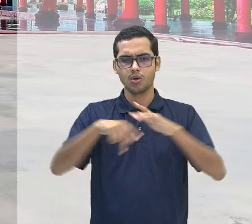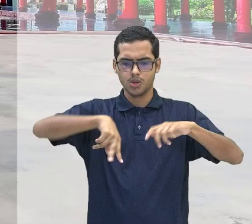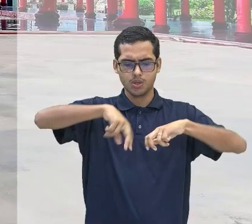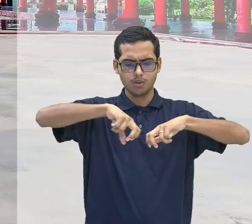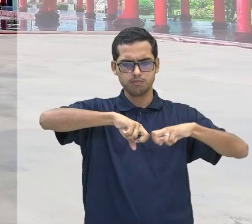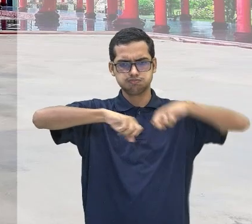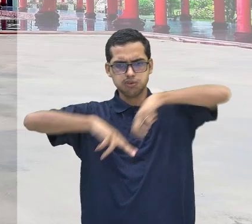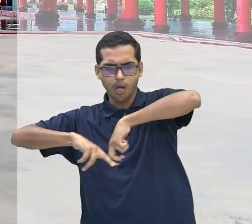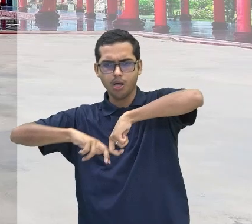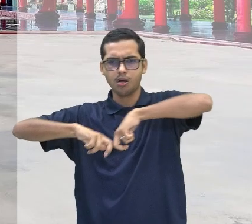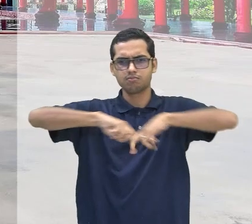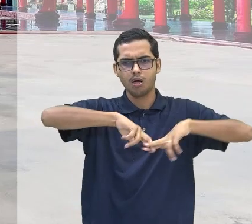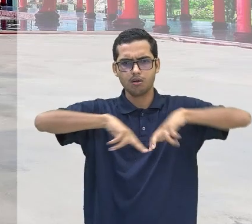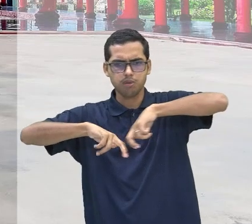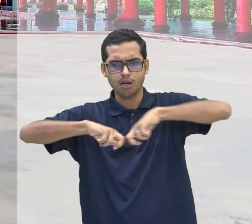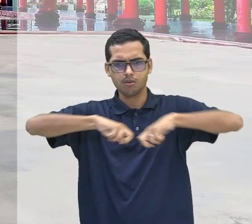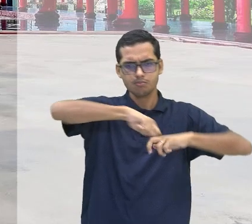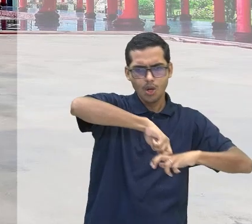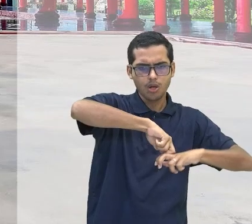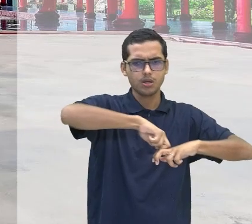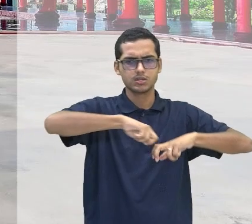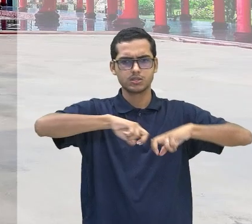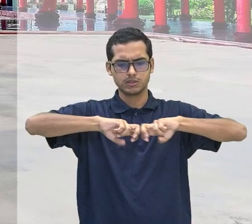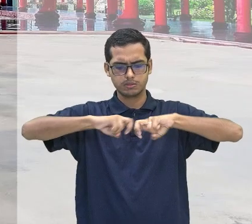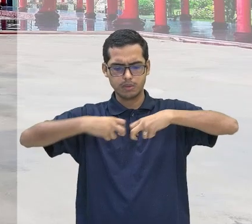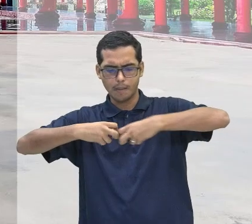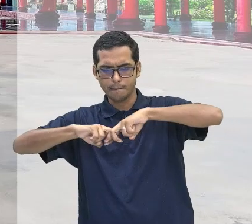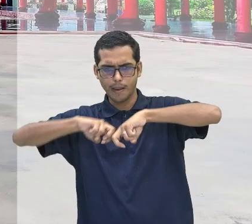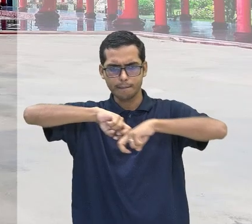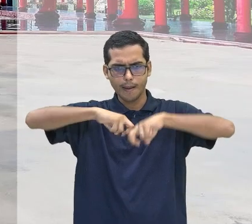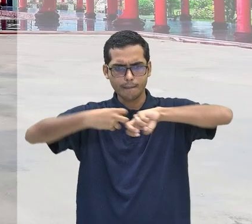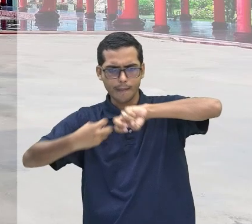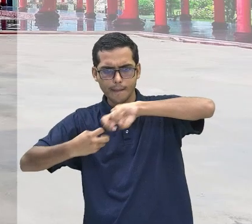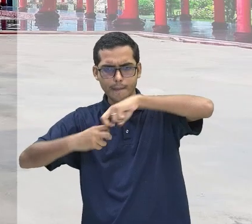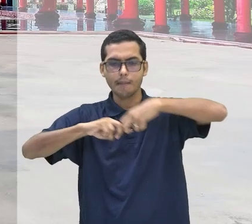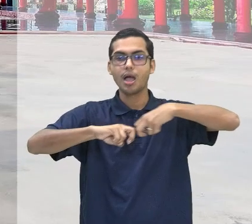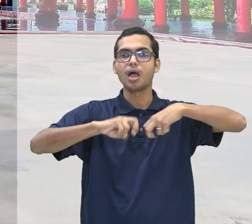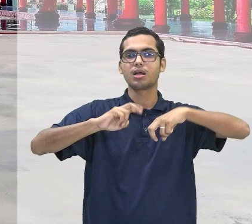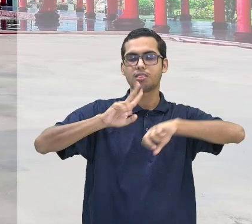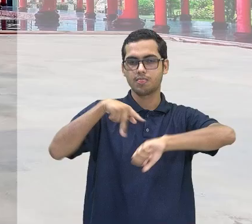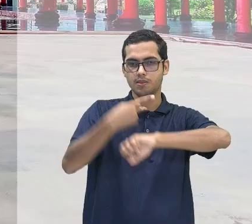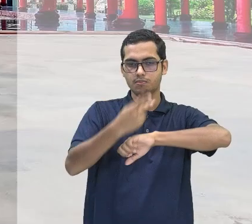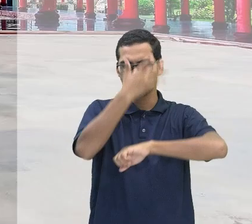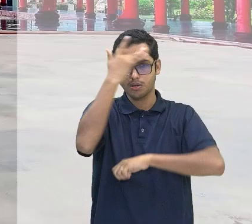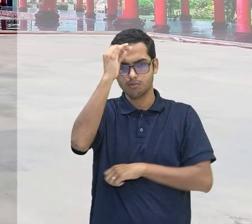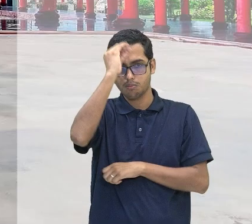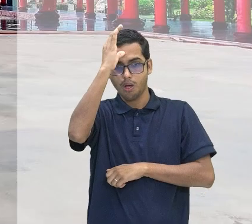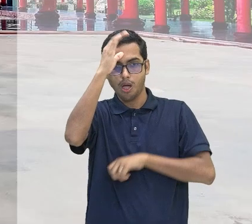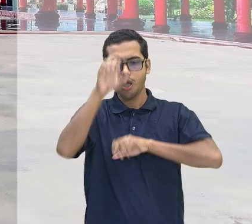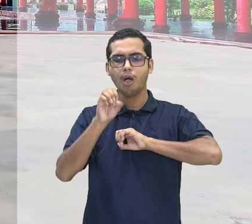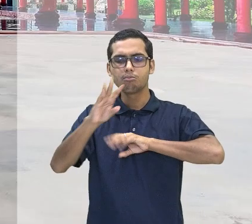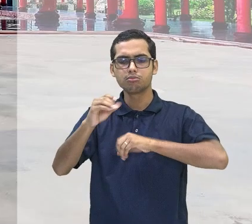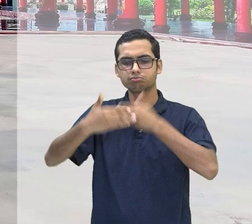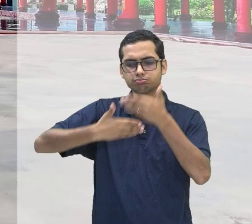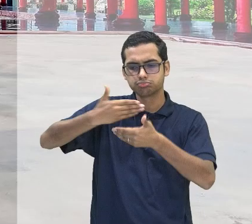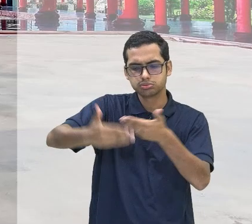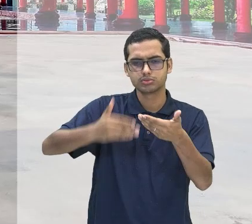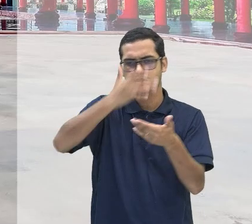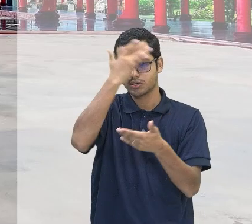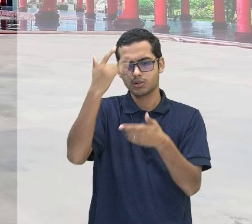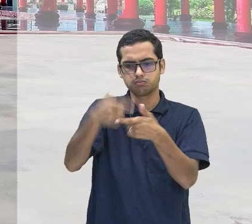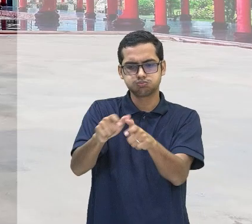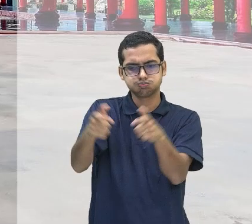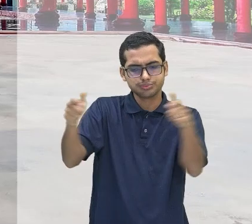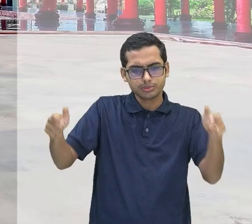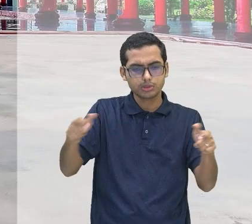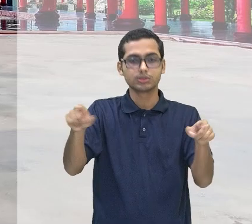esse conhecimento foi se expandindo aí para outras pessoas. E é interessante também dizer que o